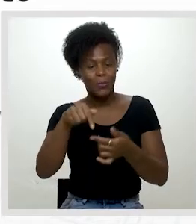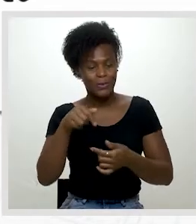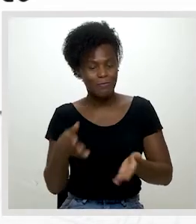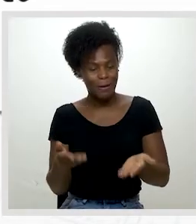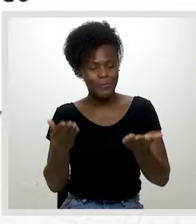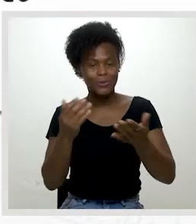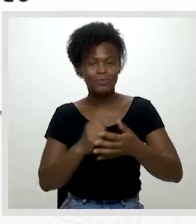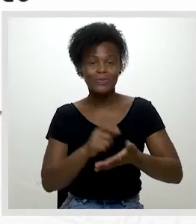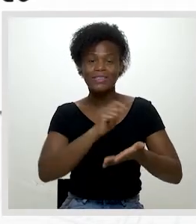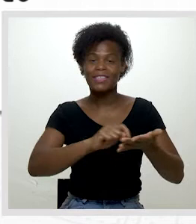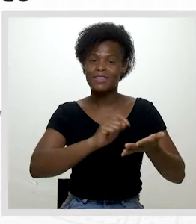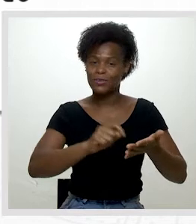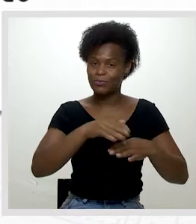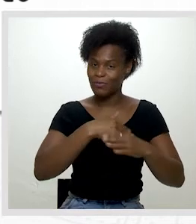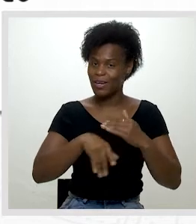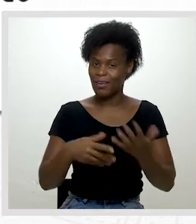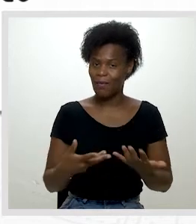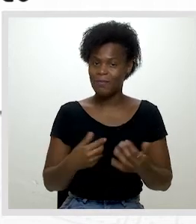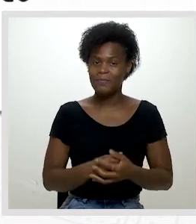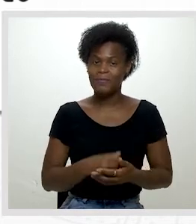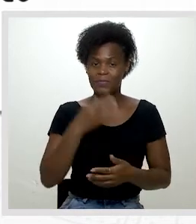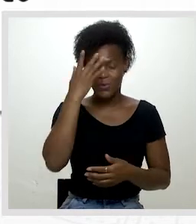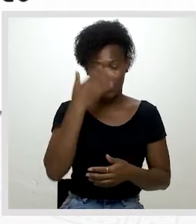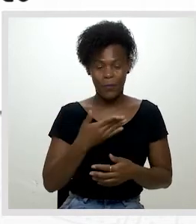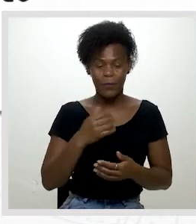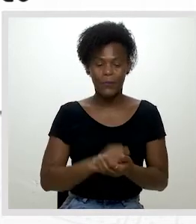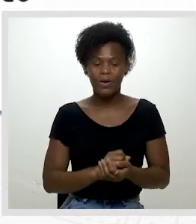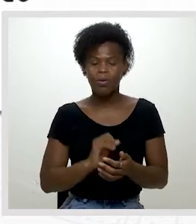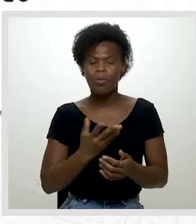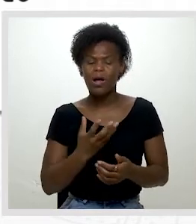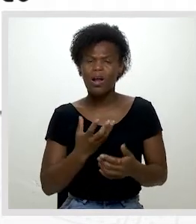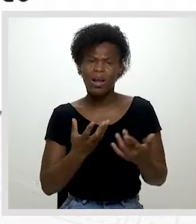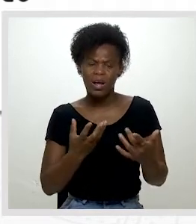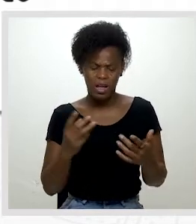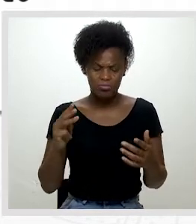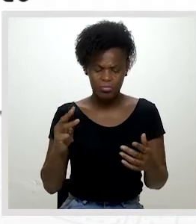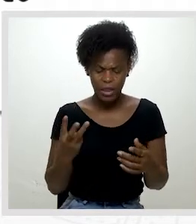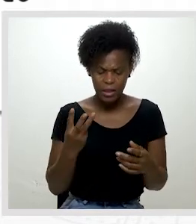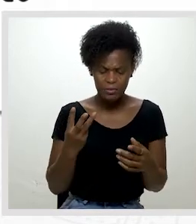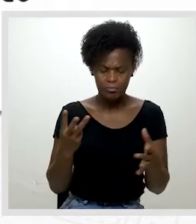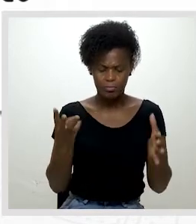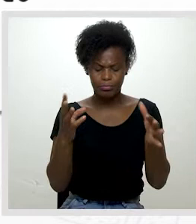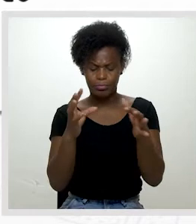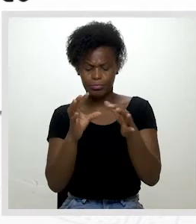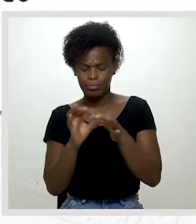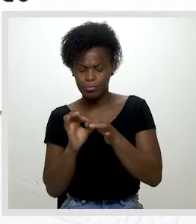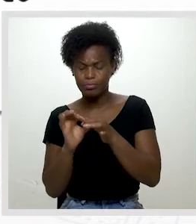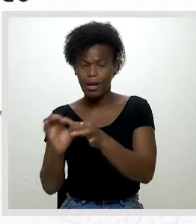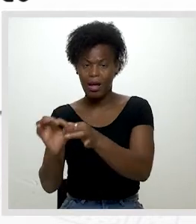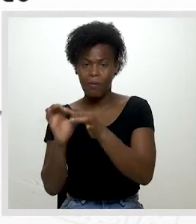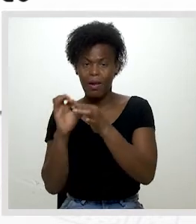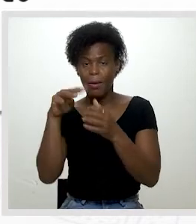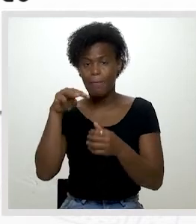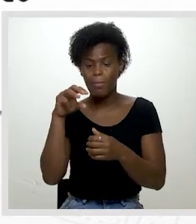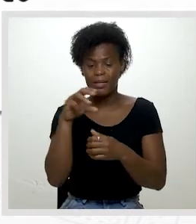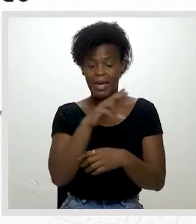lá. Exercício 1. A que codões do RNA mensageiro se ligarão